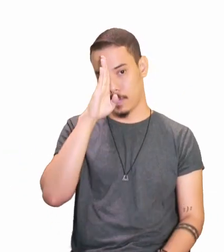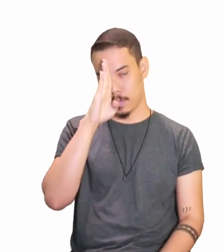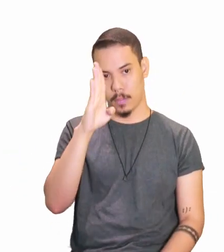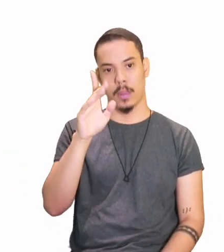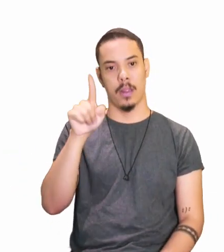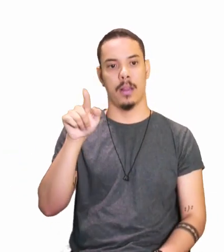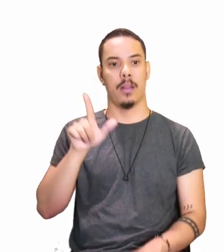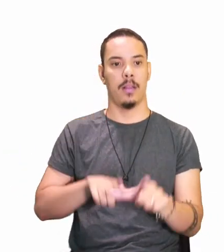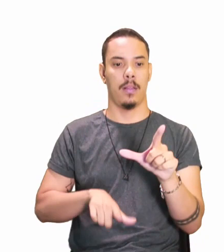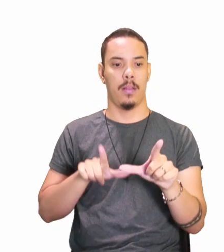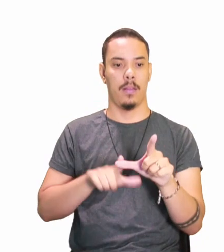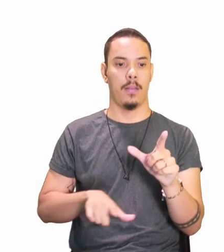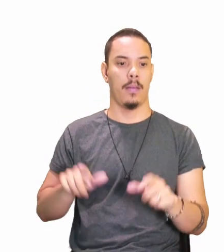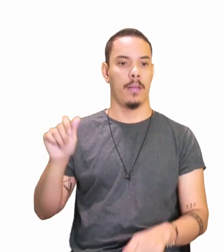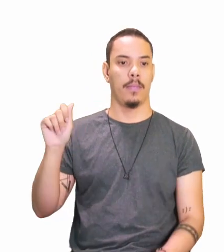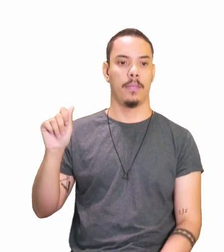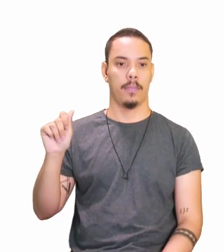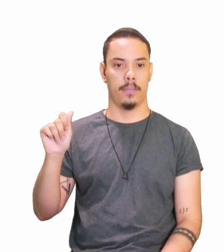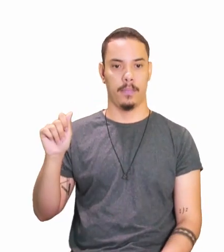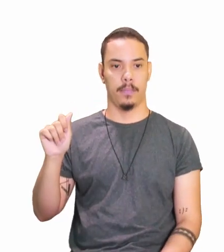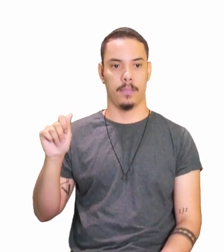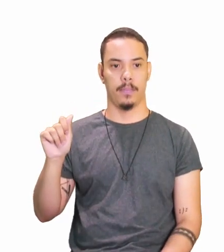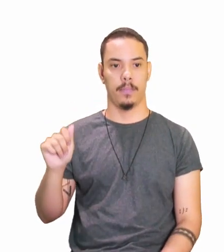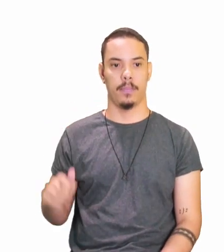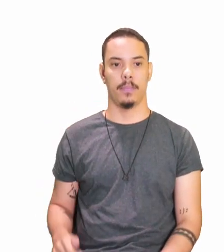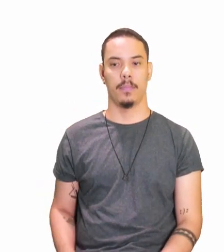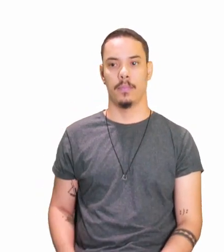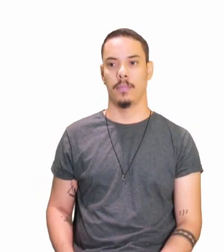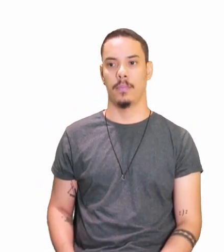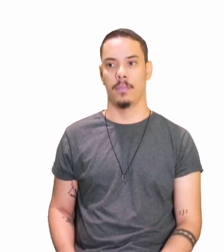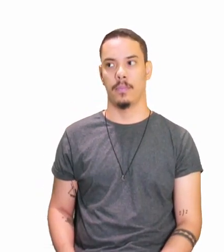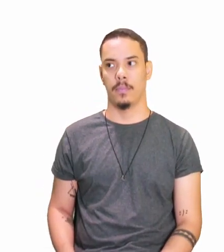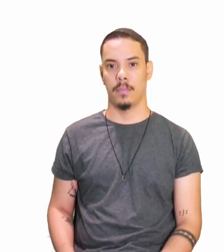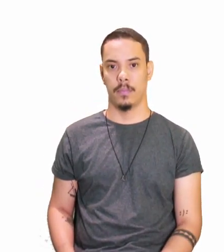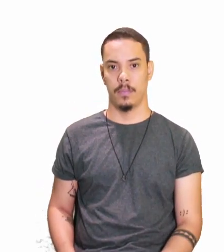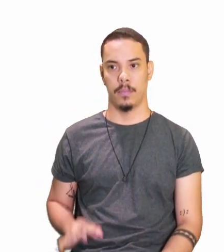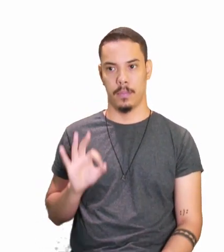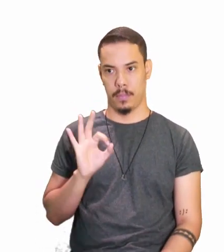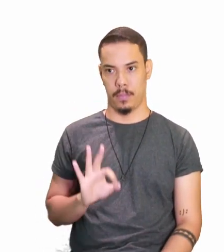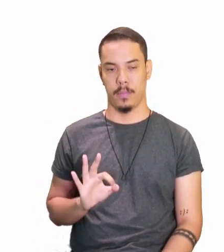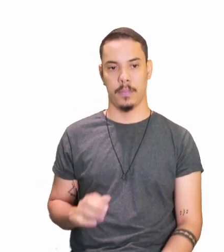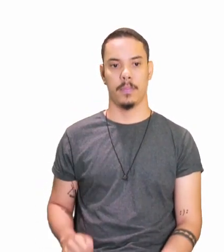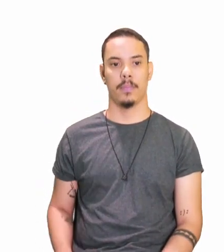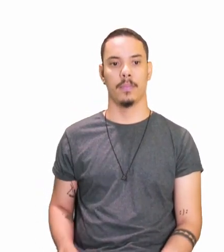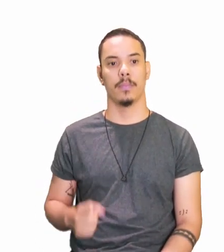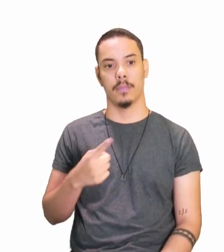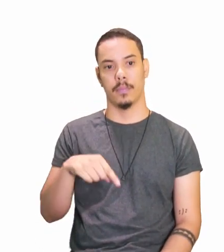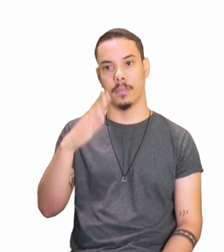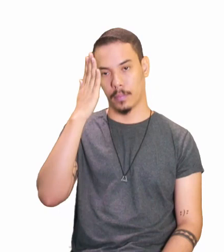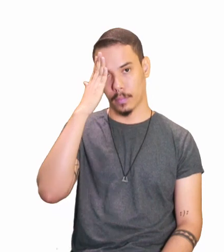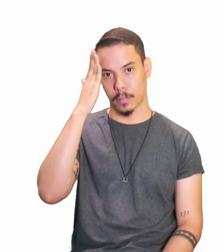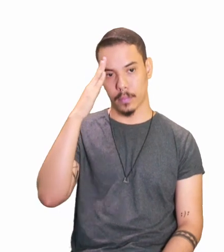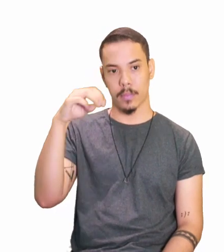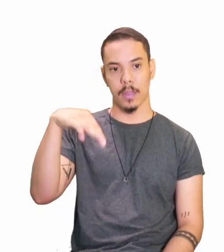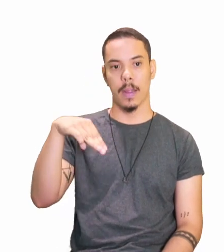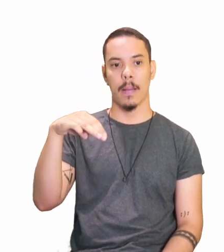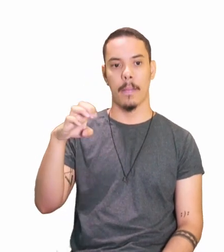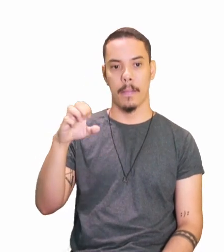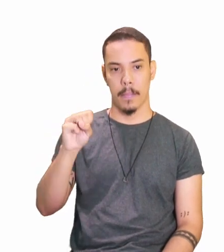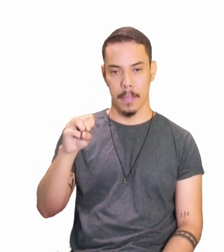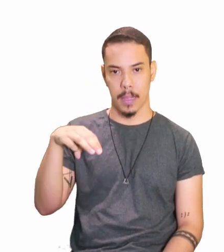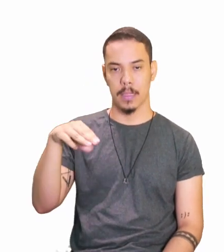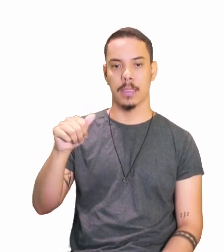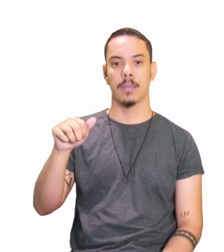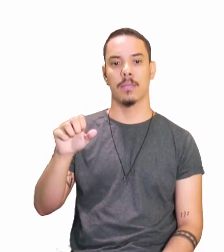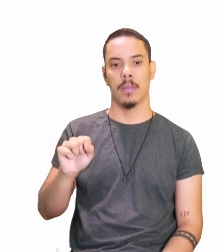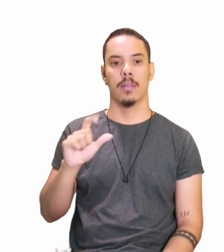alternativa? A alternativa letra A. Belezinha? Você sabe que a palavra mesma flexiona em gênero e